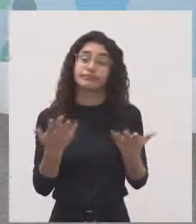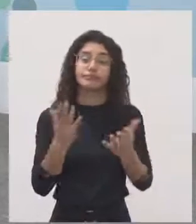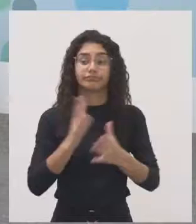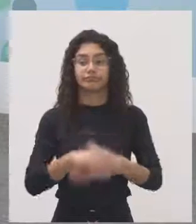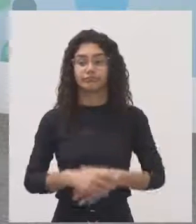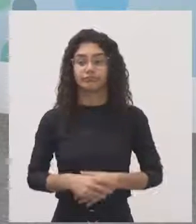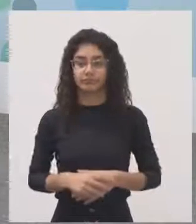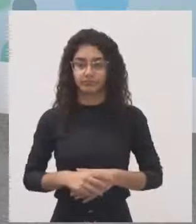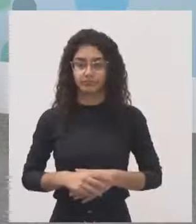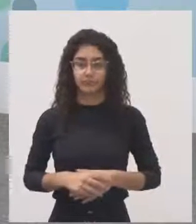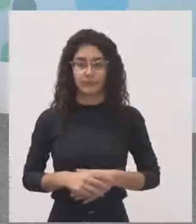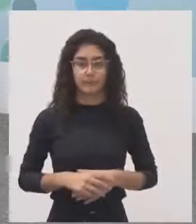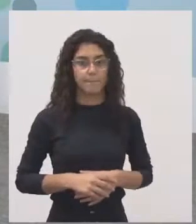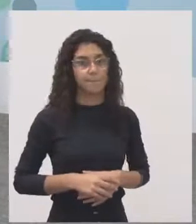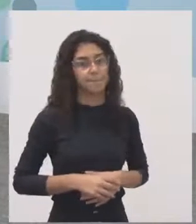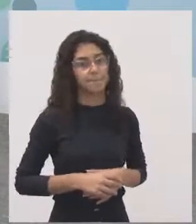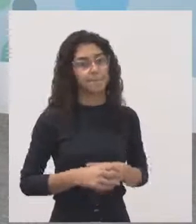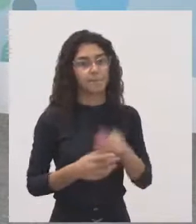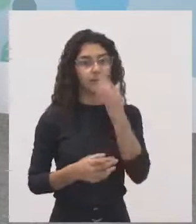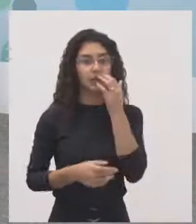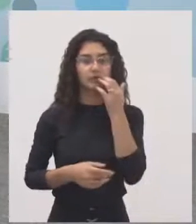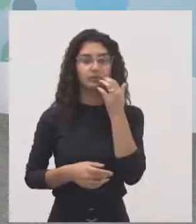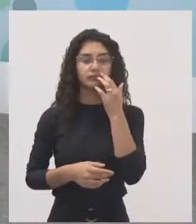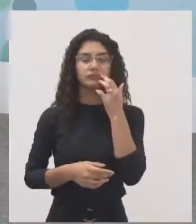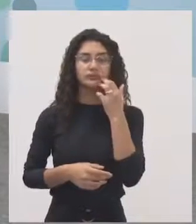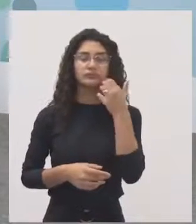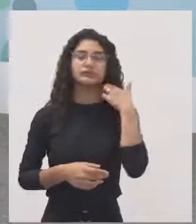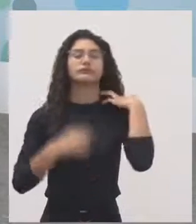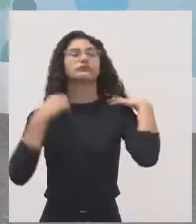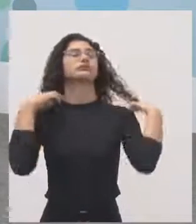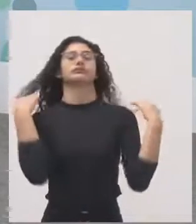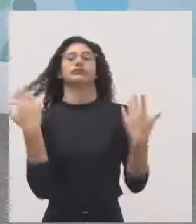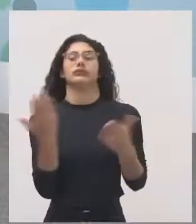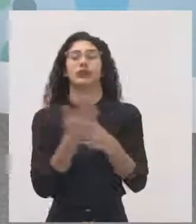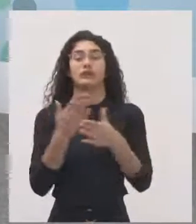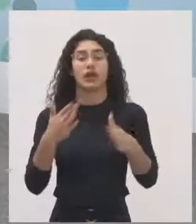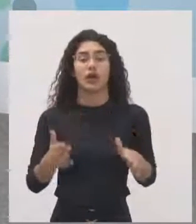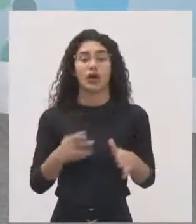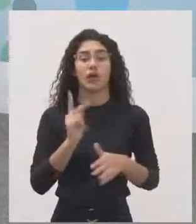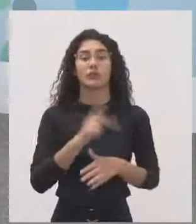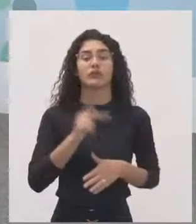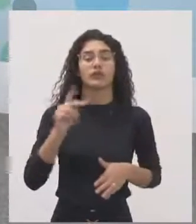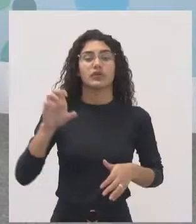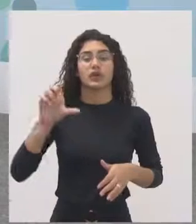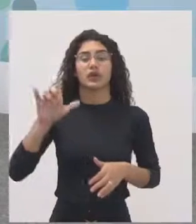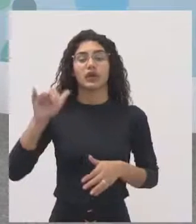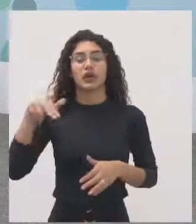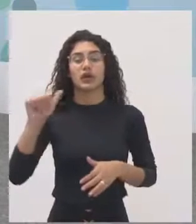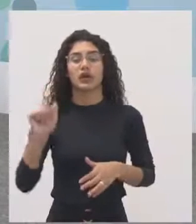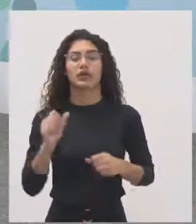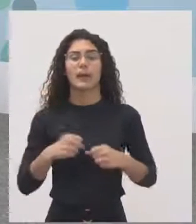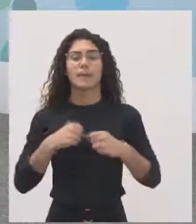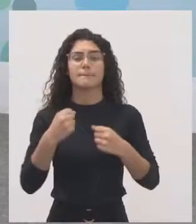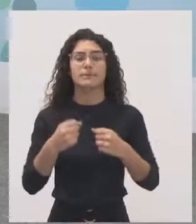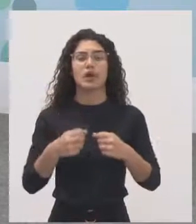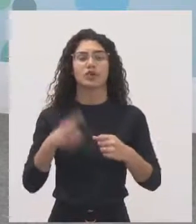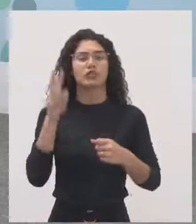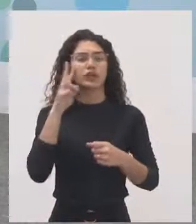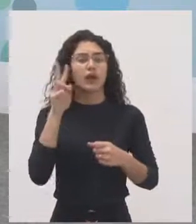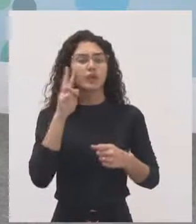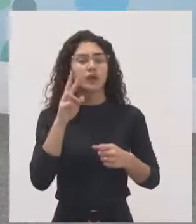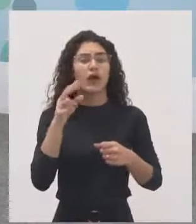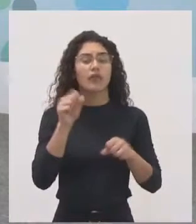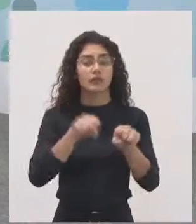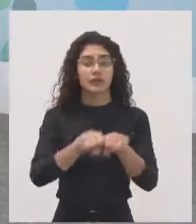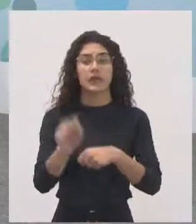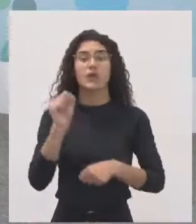né? Aí ninguém consegue Exatamente. ouvir. Então, fechou, gente? Ó, professora Eliana, será que poderiam reprisar essa formação? Se